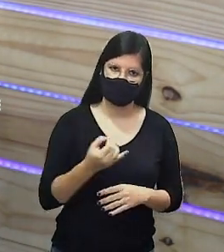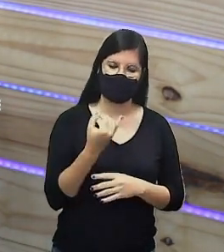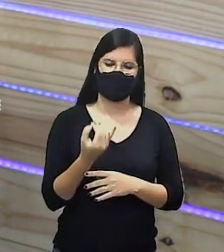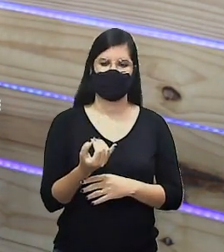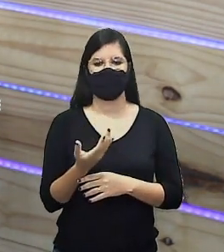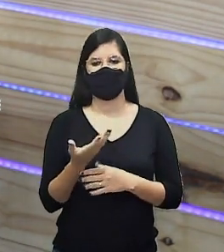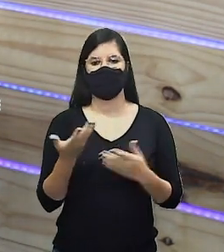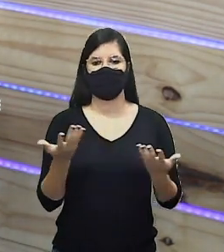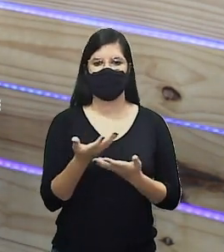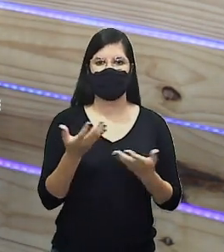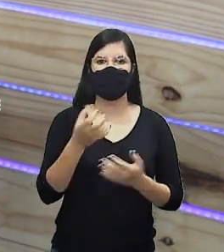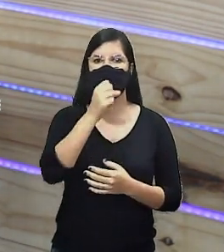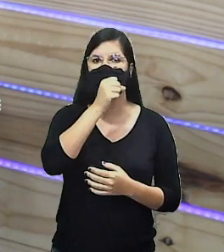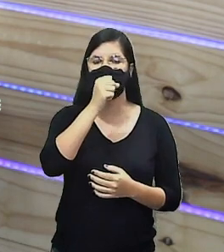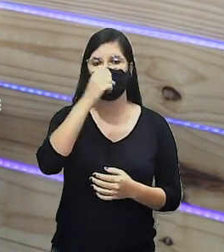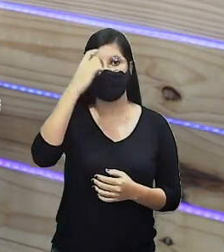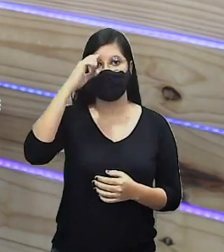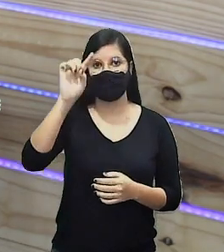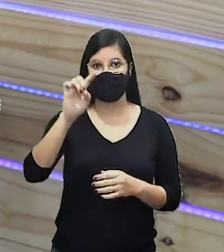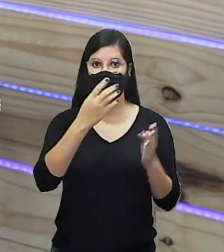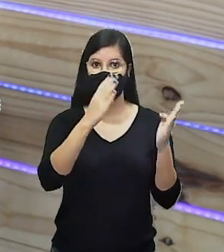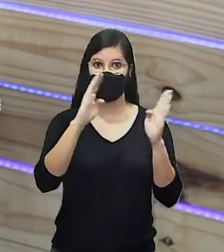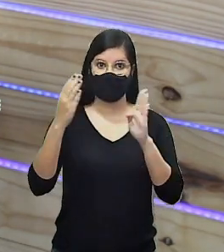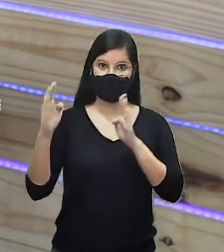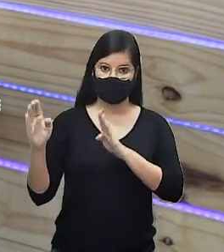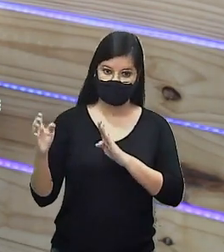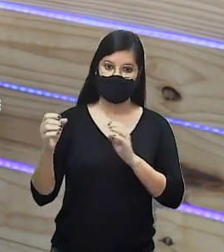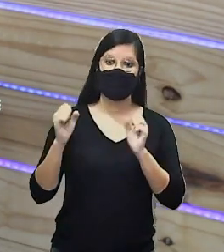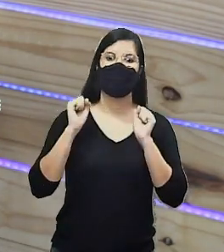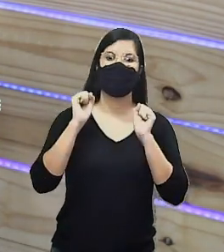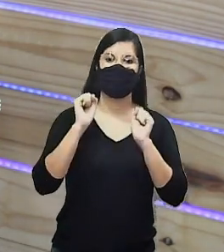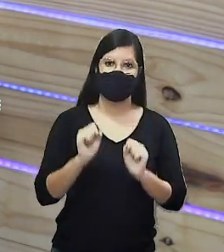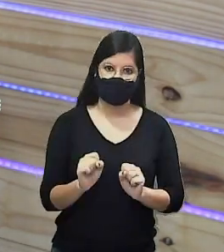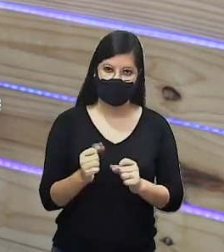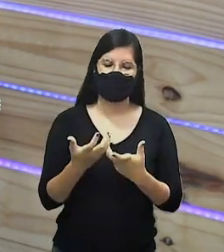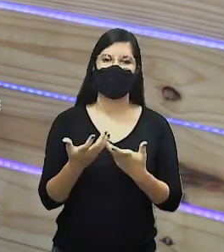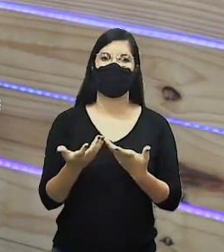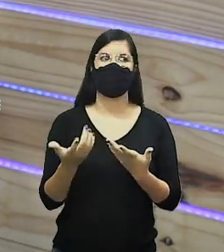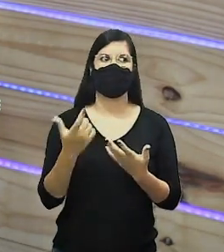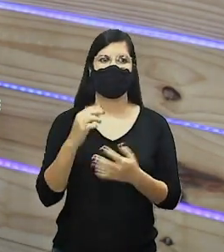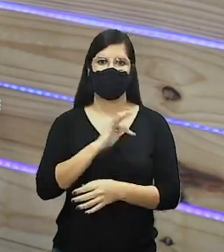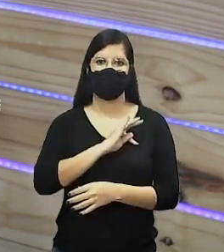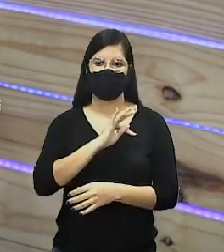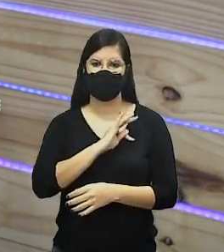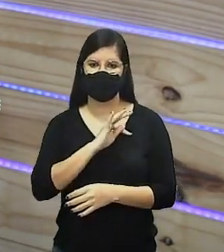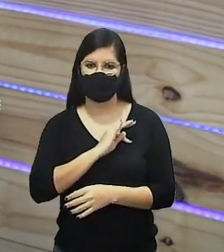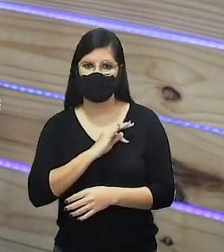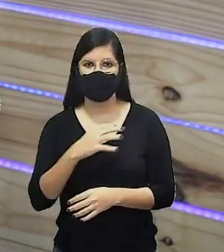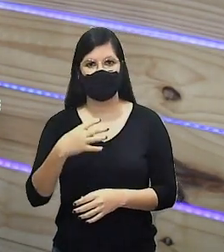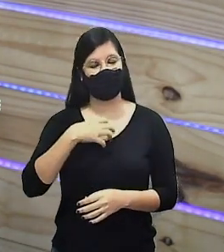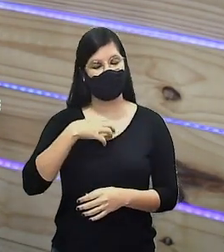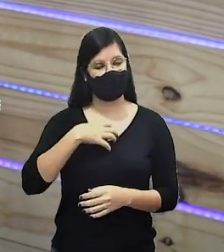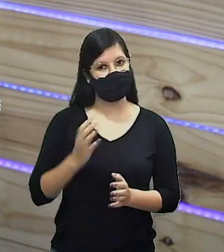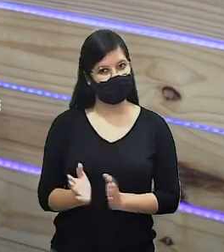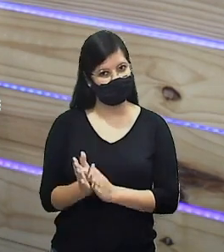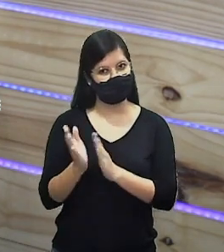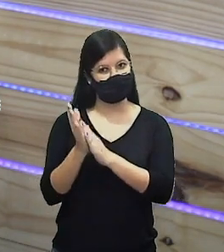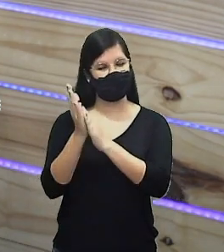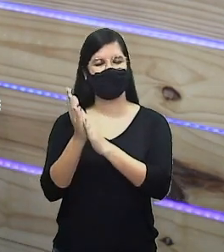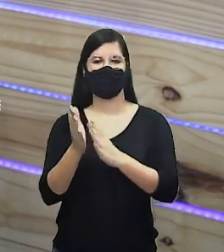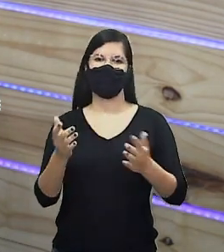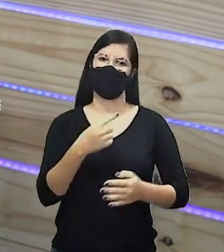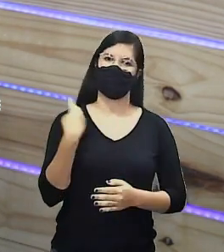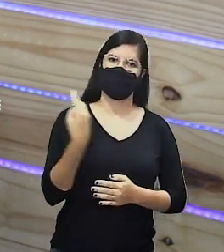que sábado foi o dia do bibliotecário e você também pode se colocar como técnico e se sentir homenageado. Então a